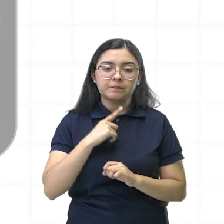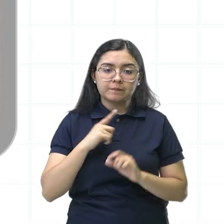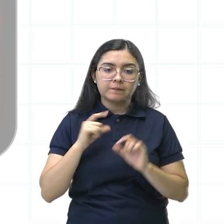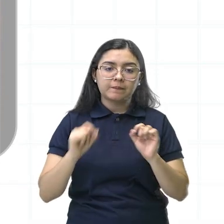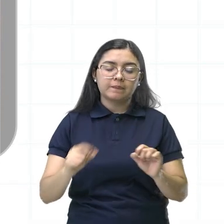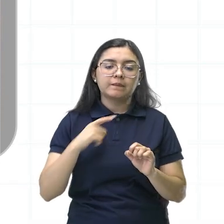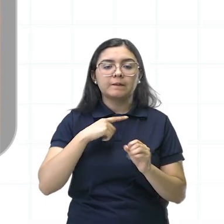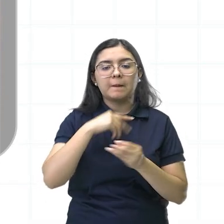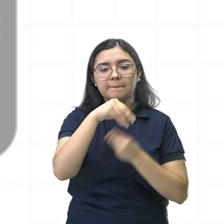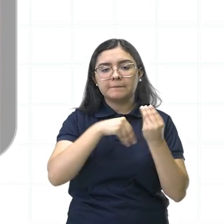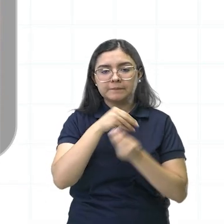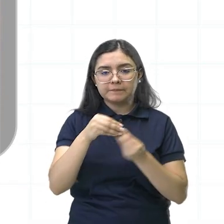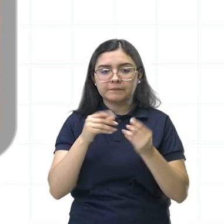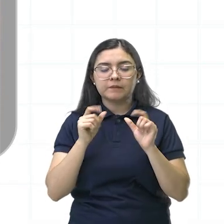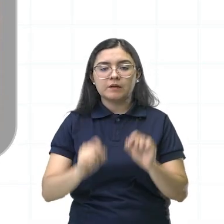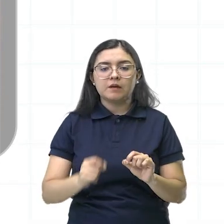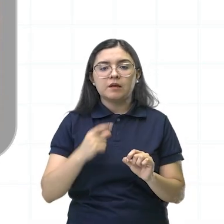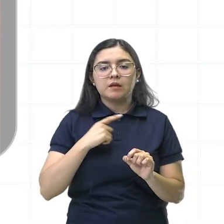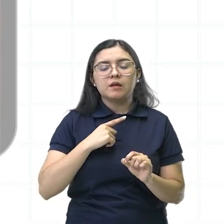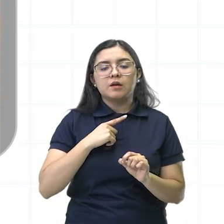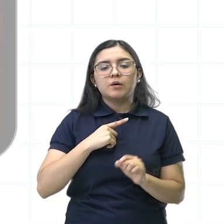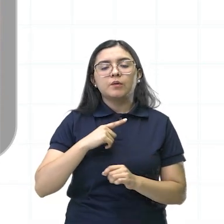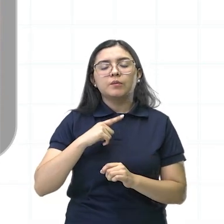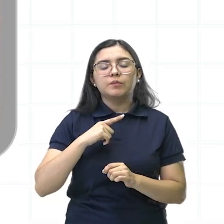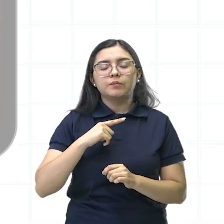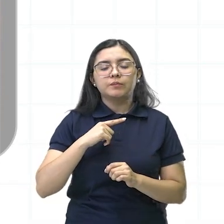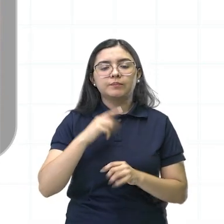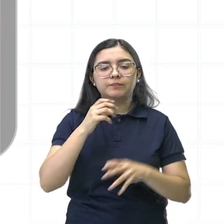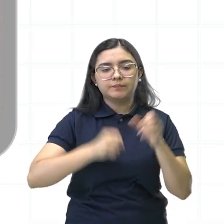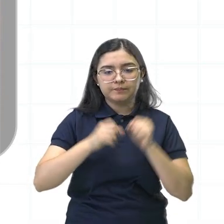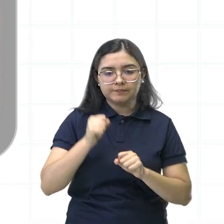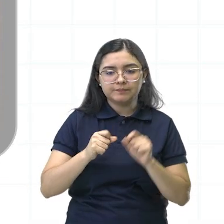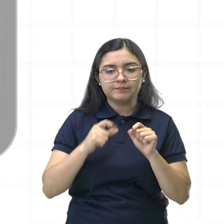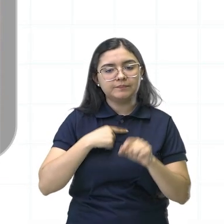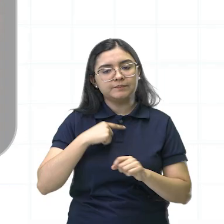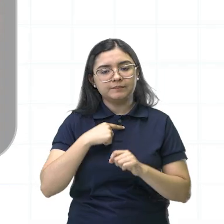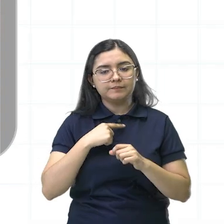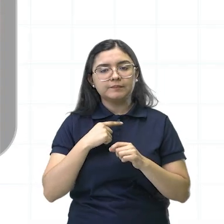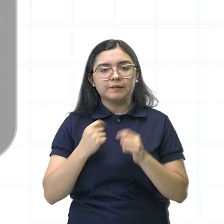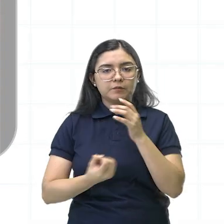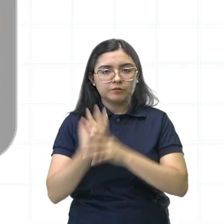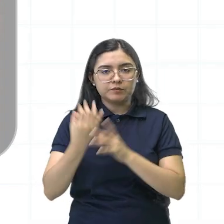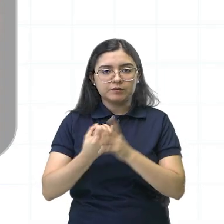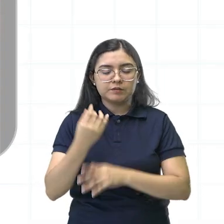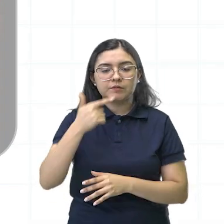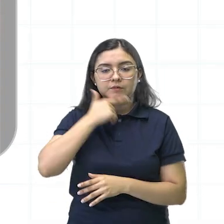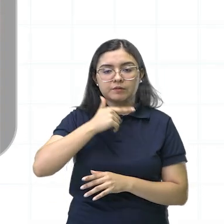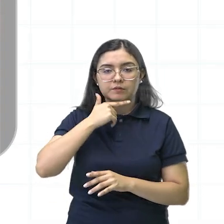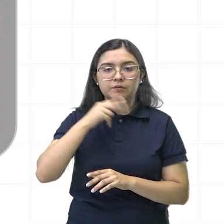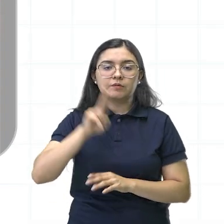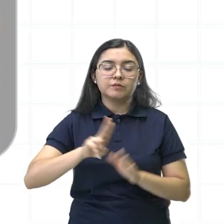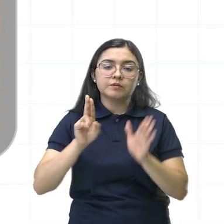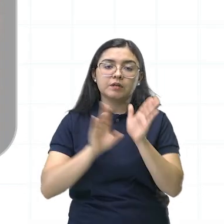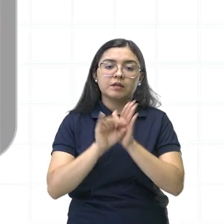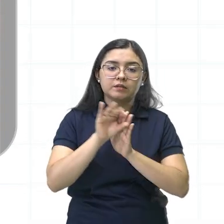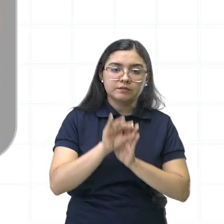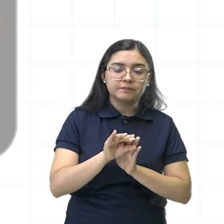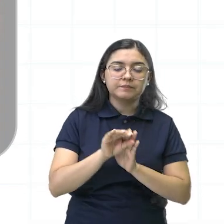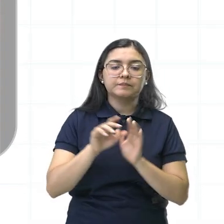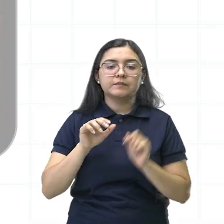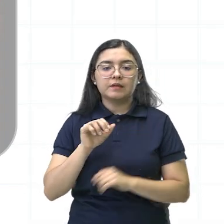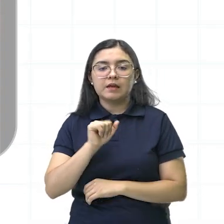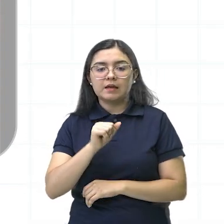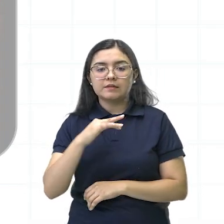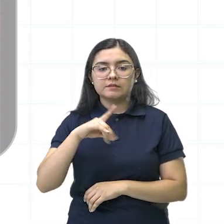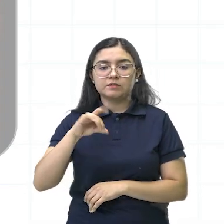coagular o leite e transformá-lo em queijo. Os agentes utilizados aí são as bactérias